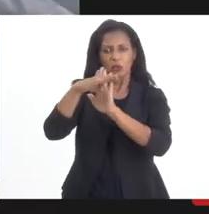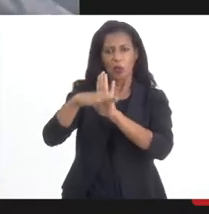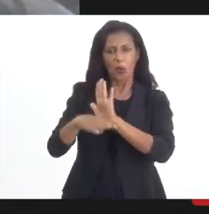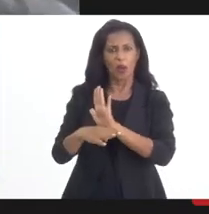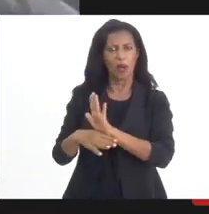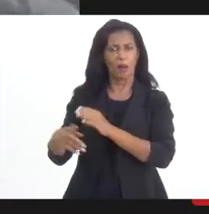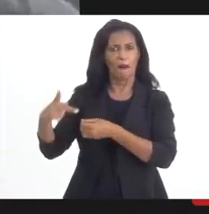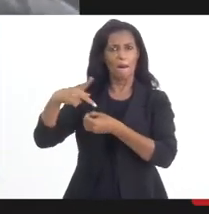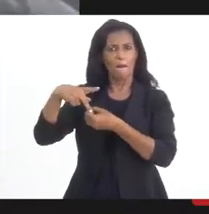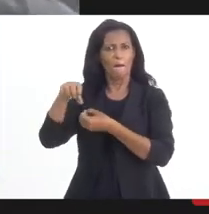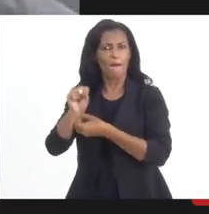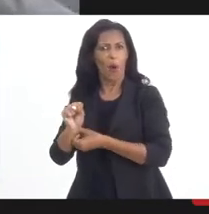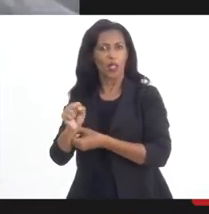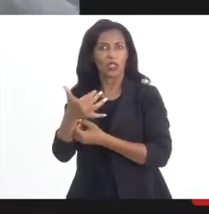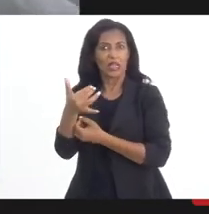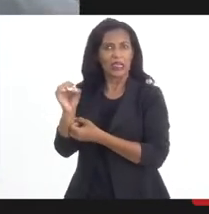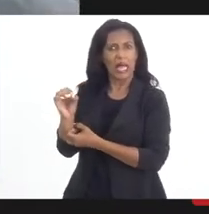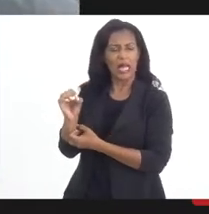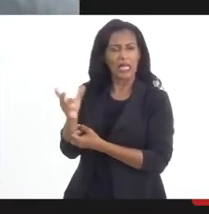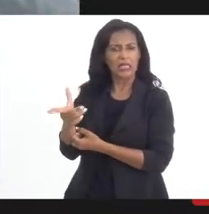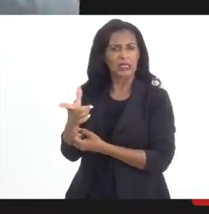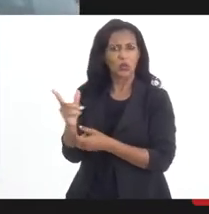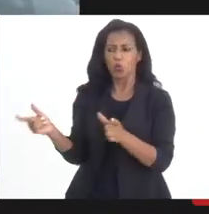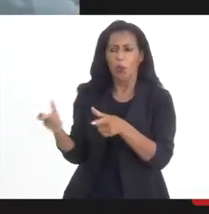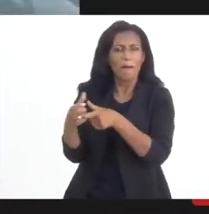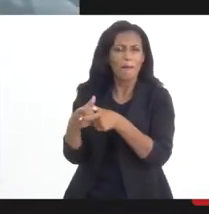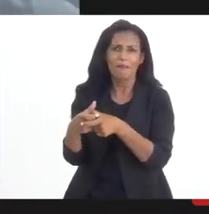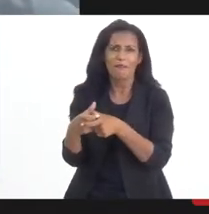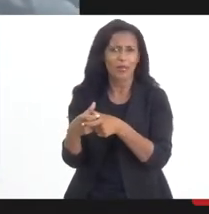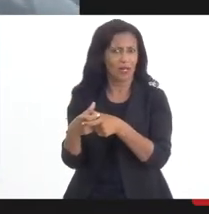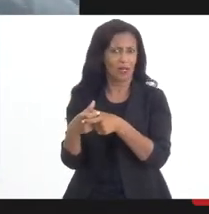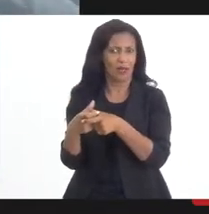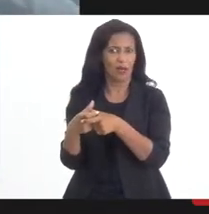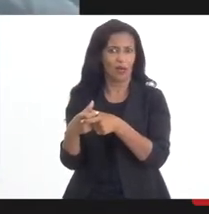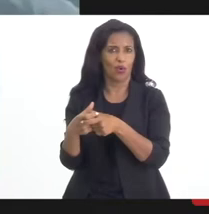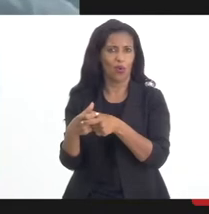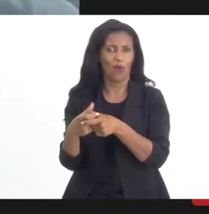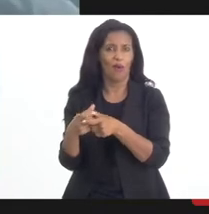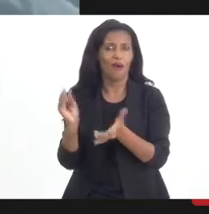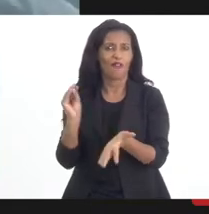pós-graduação, 10 cursos de graduação. Não somos pequenos, mas não temos o